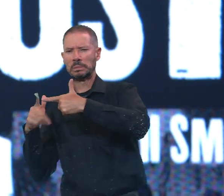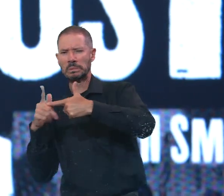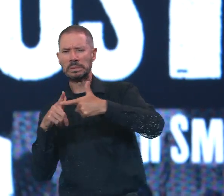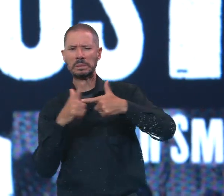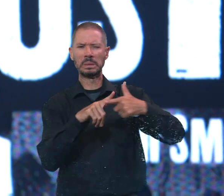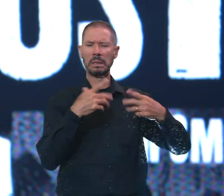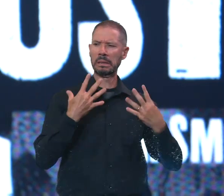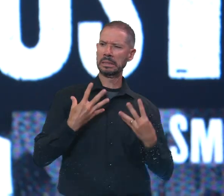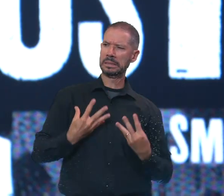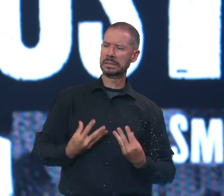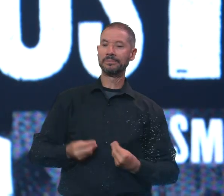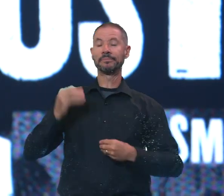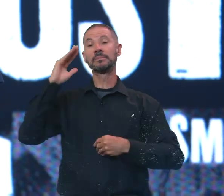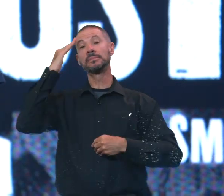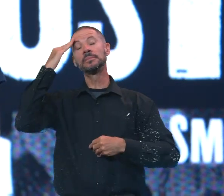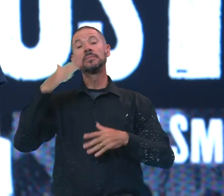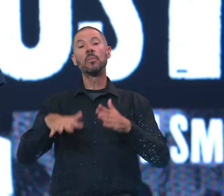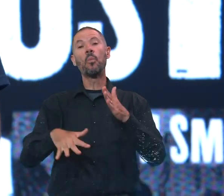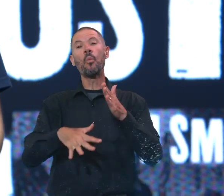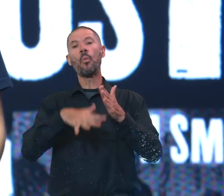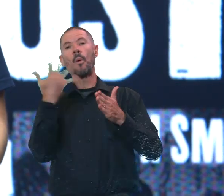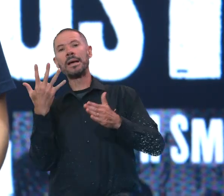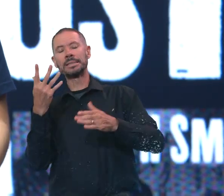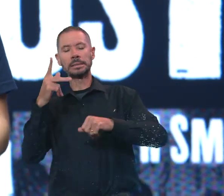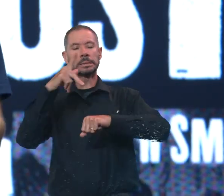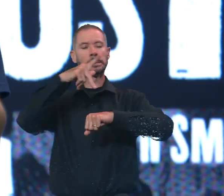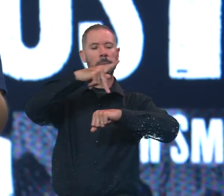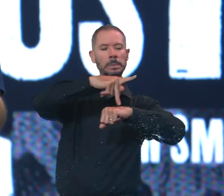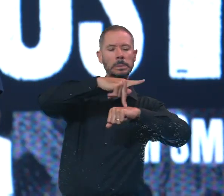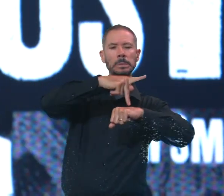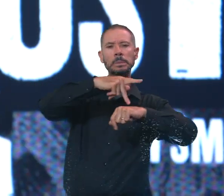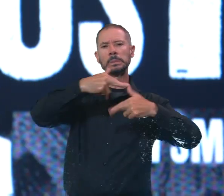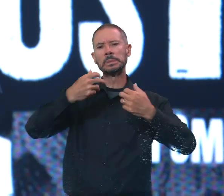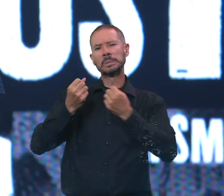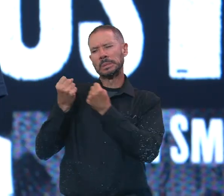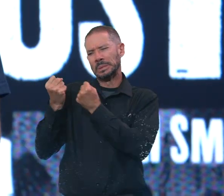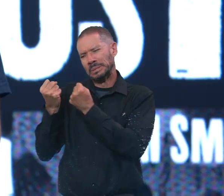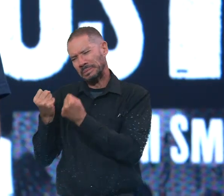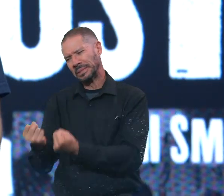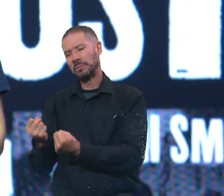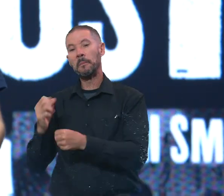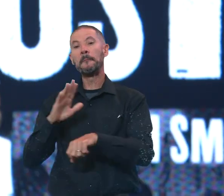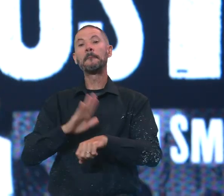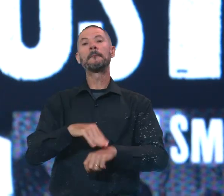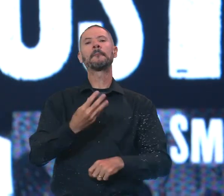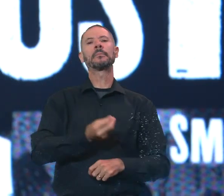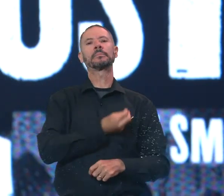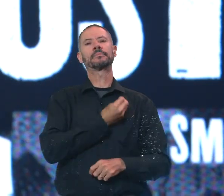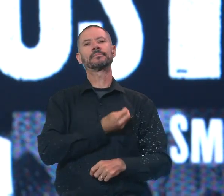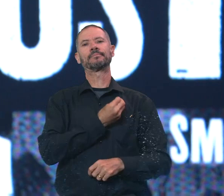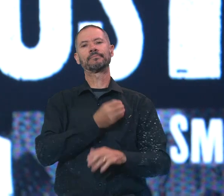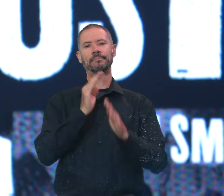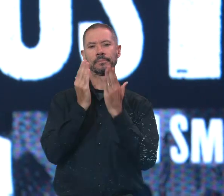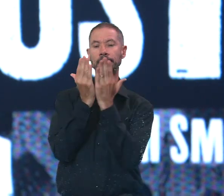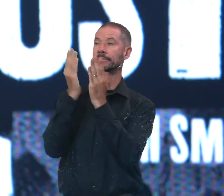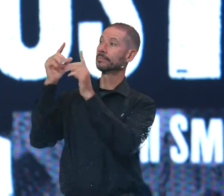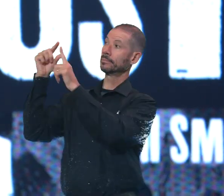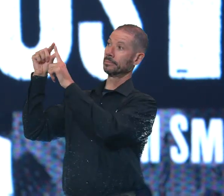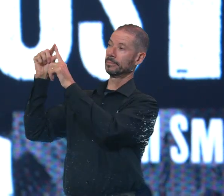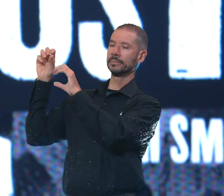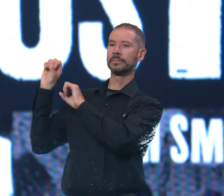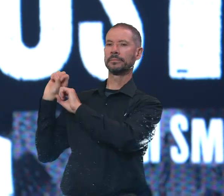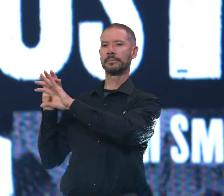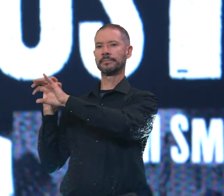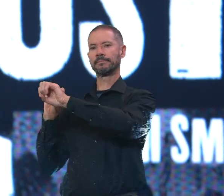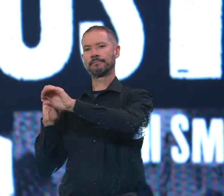cansaço, entendendo quais são as pedras que muitas vezes têm pesado mais sobre a nossa vida, como a palavra de Deus nos ensina